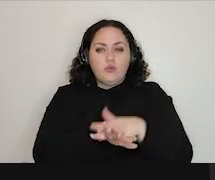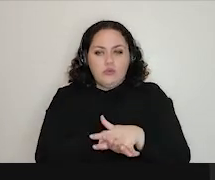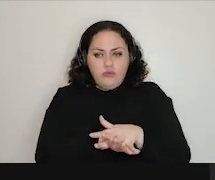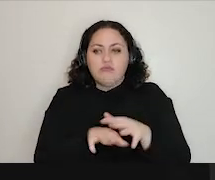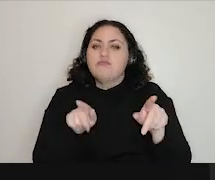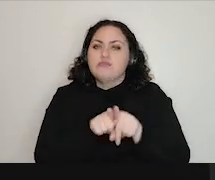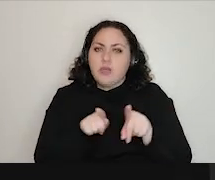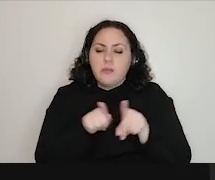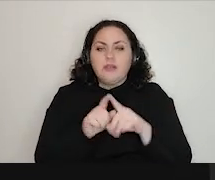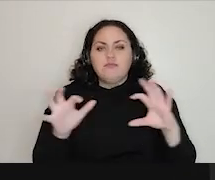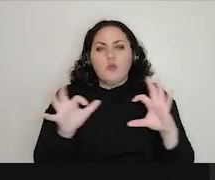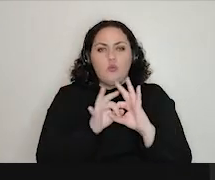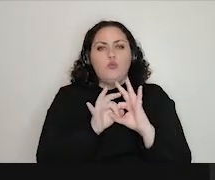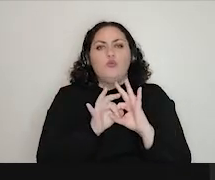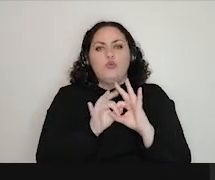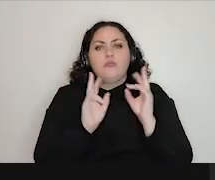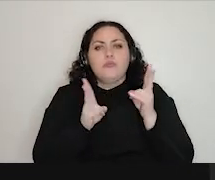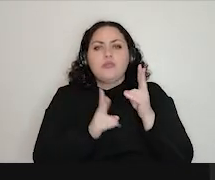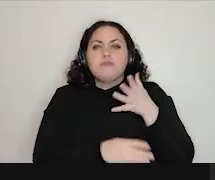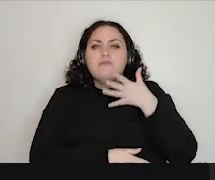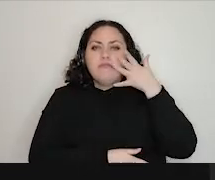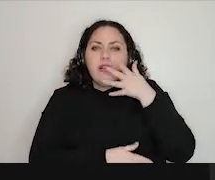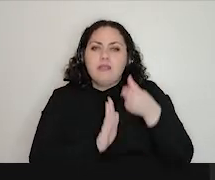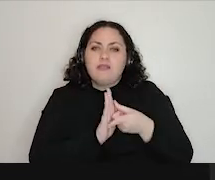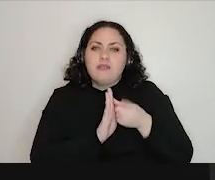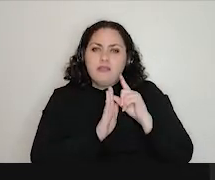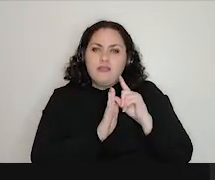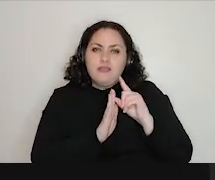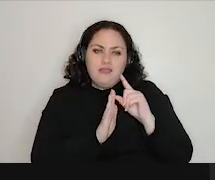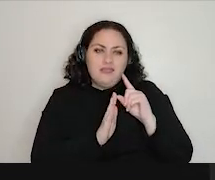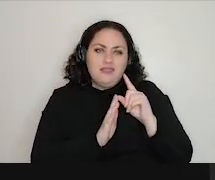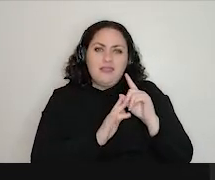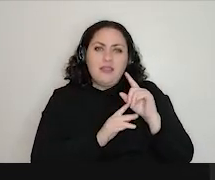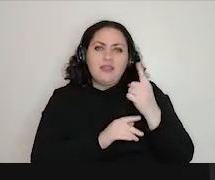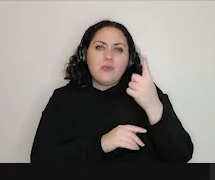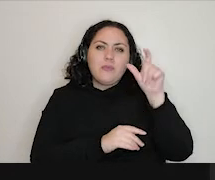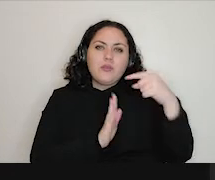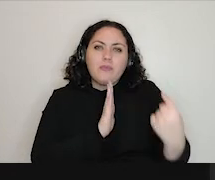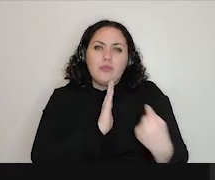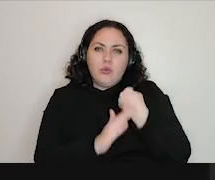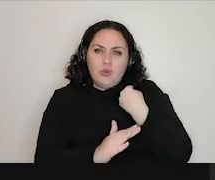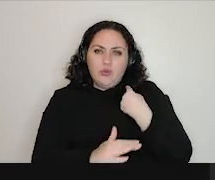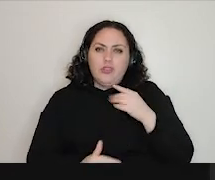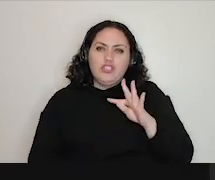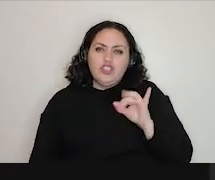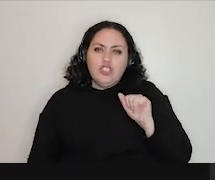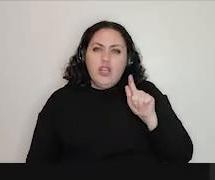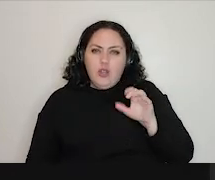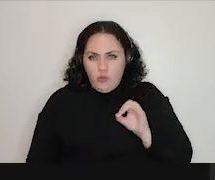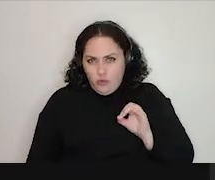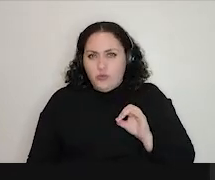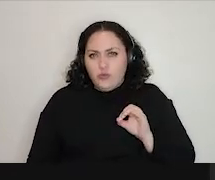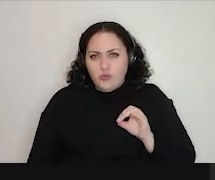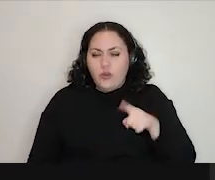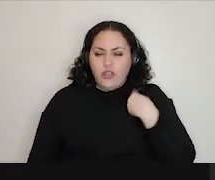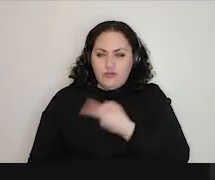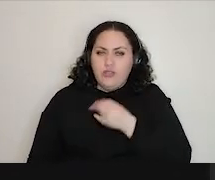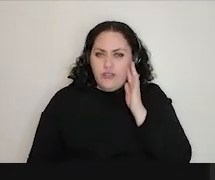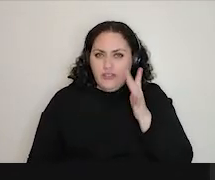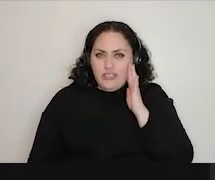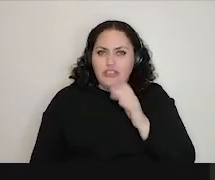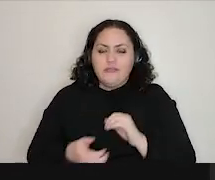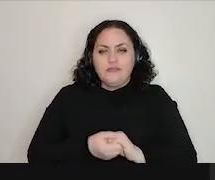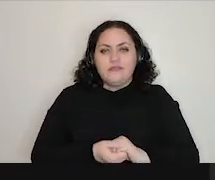já entra muito em consonância com o que foi mencionado numa das perguntas direcionadas ao Thiago, para a gente estar pensando, né?